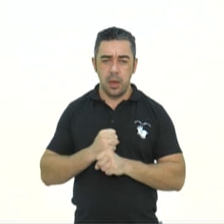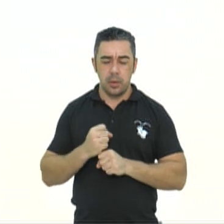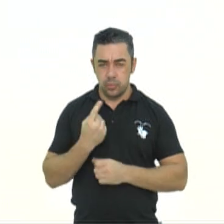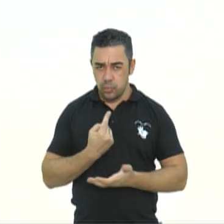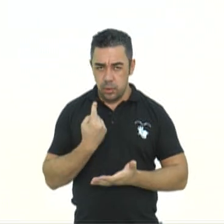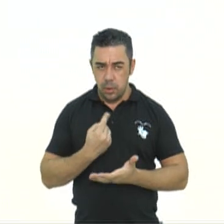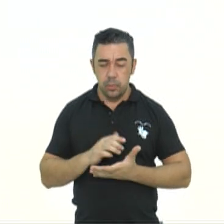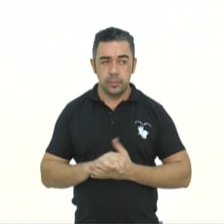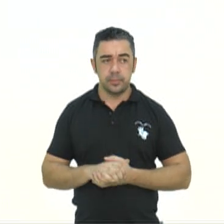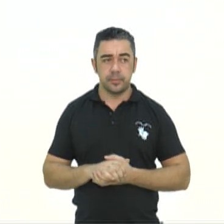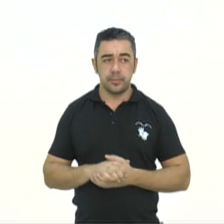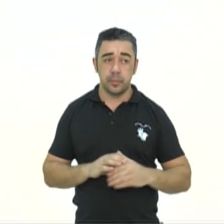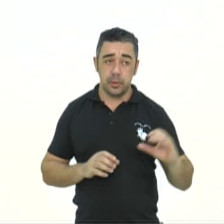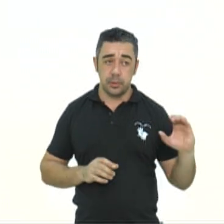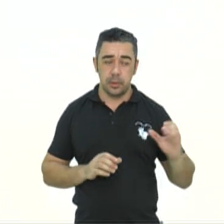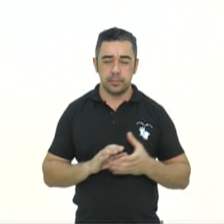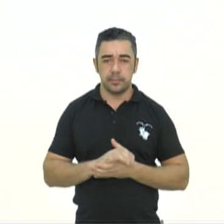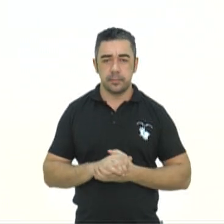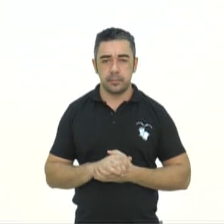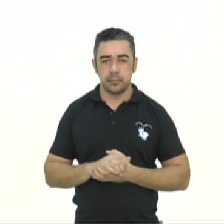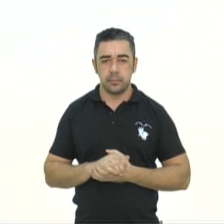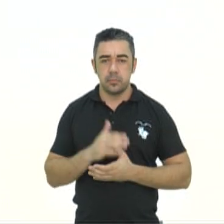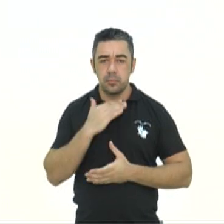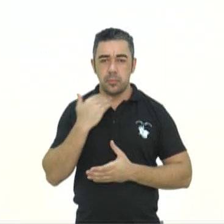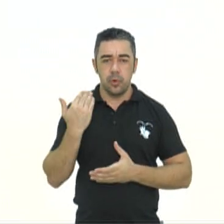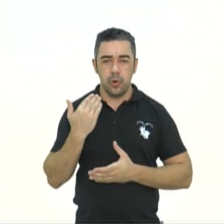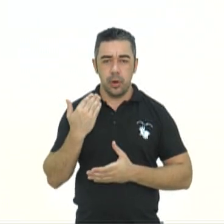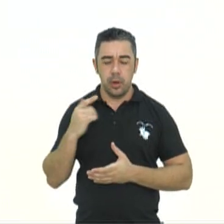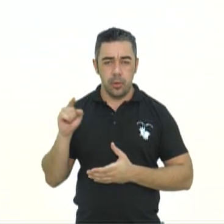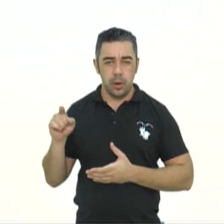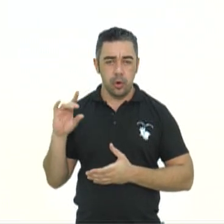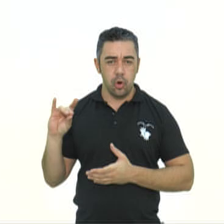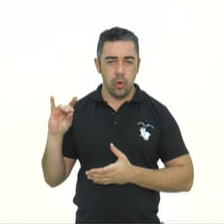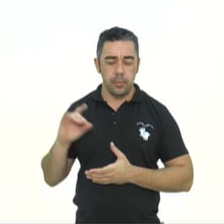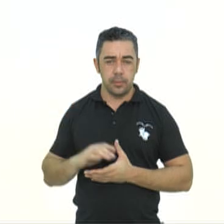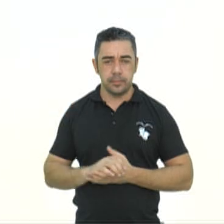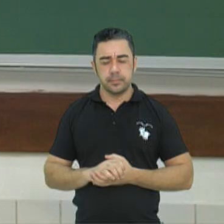soledad. E letra C, morreu em Colômbia.